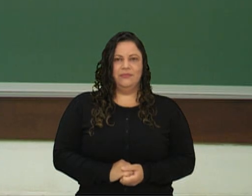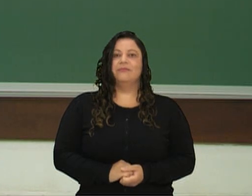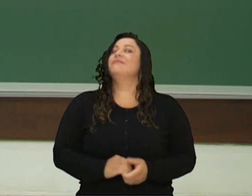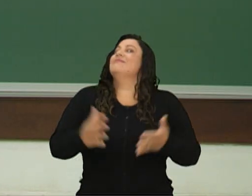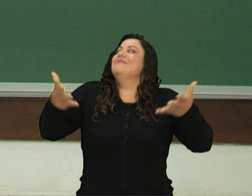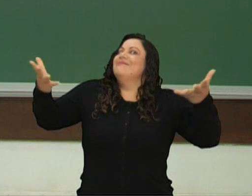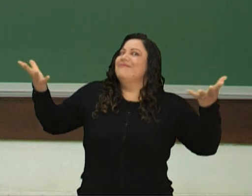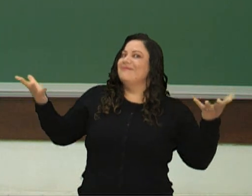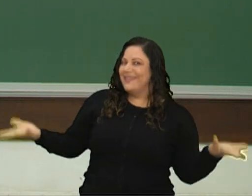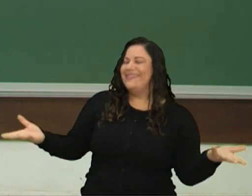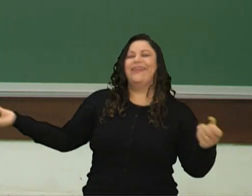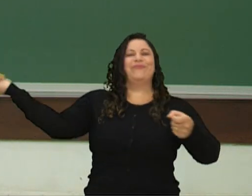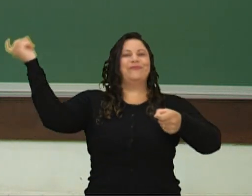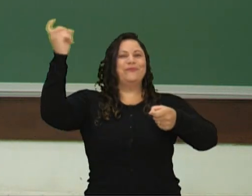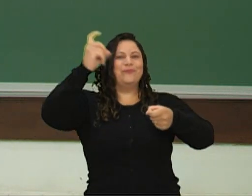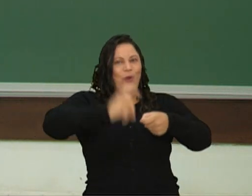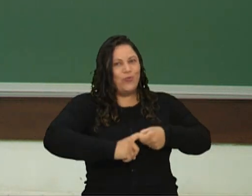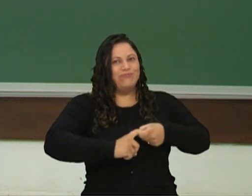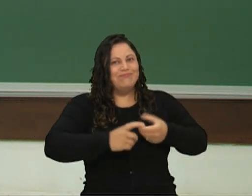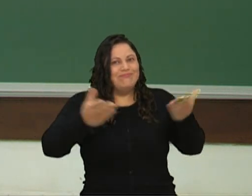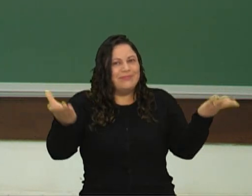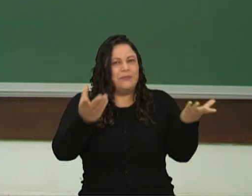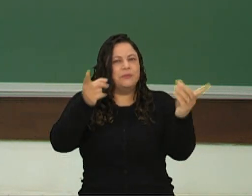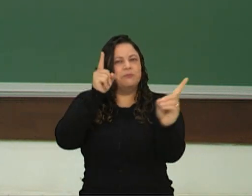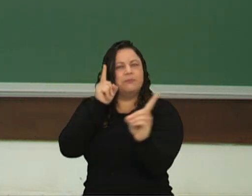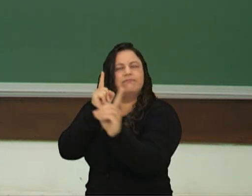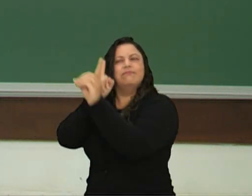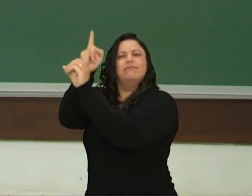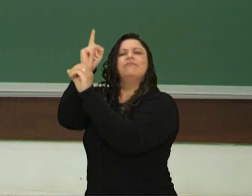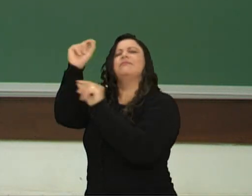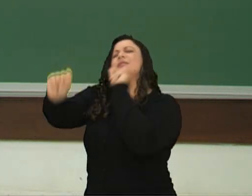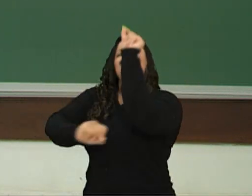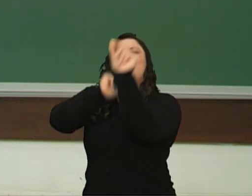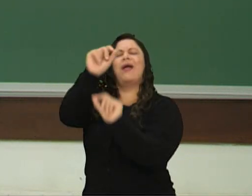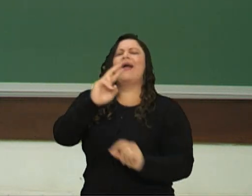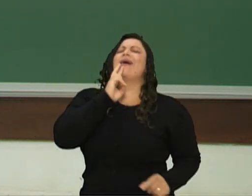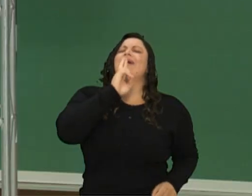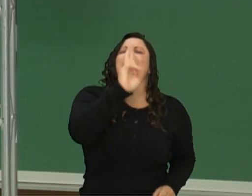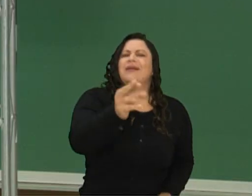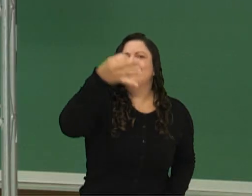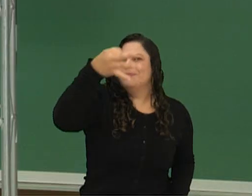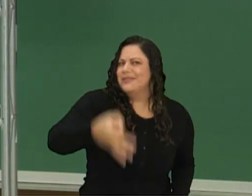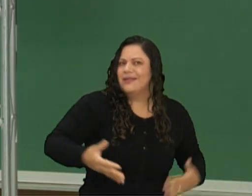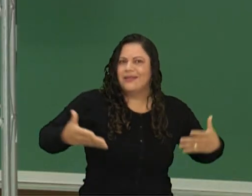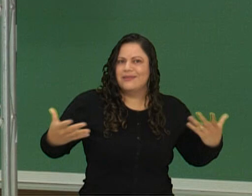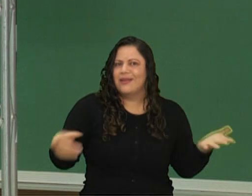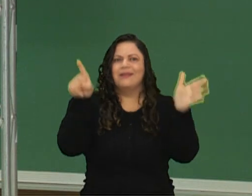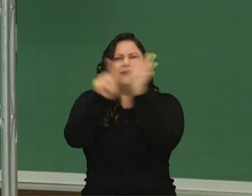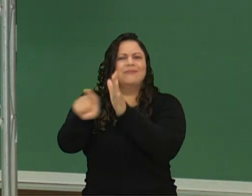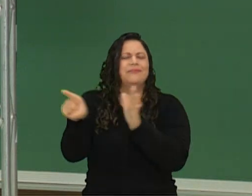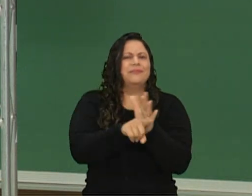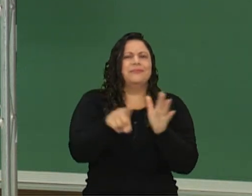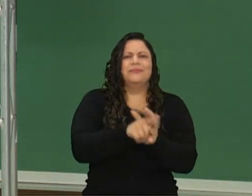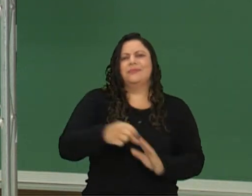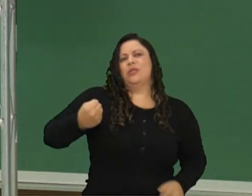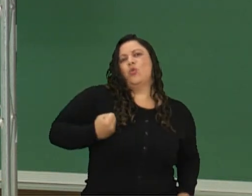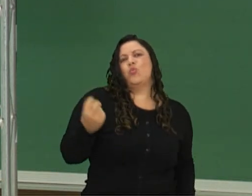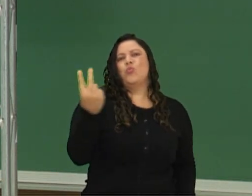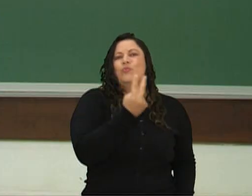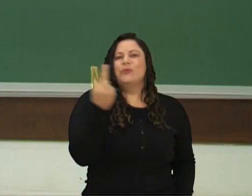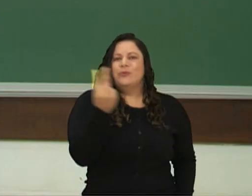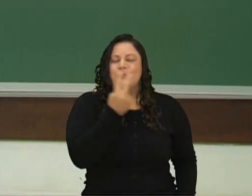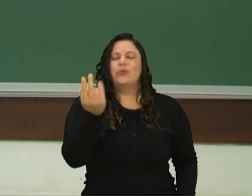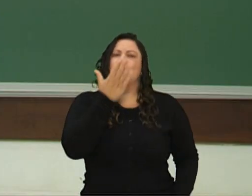Muito bem, voltamos para descobrir qual é a resposta correta do nosso quiz número 2 sobre